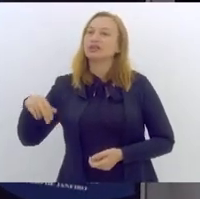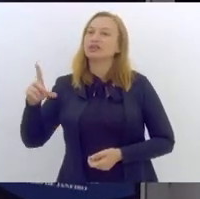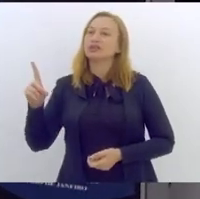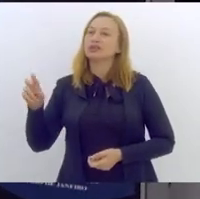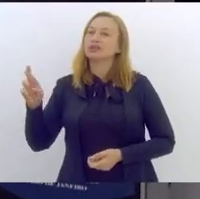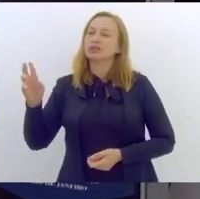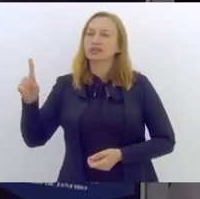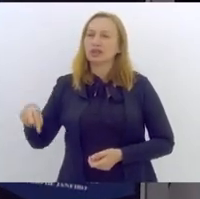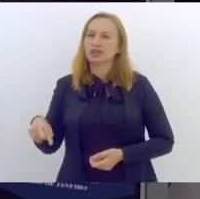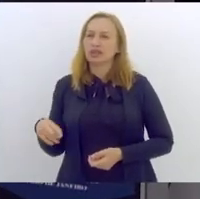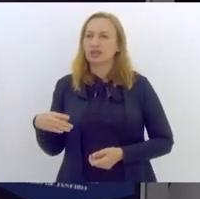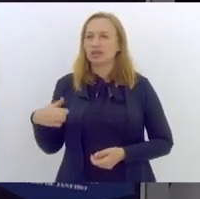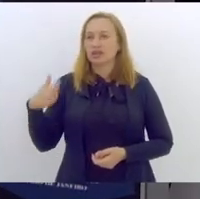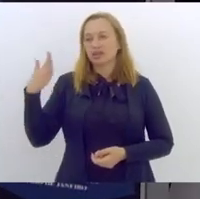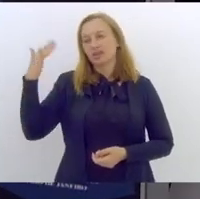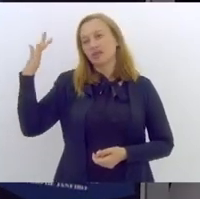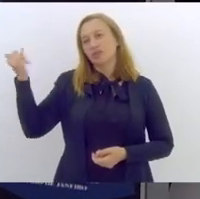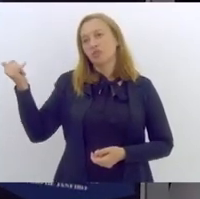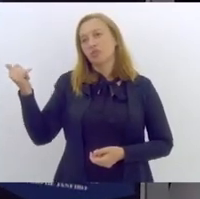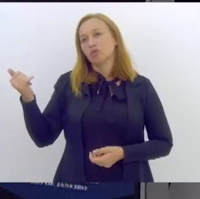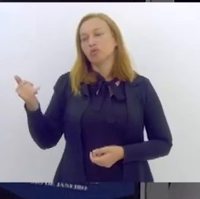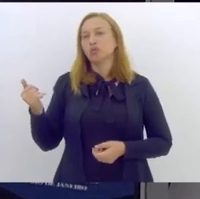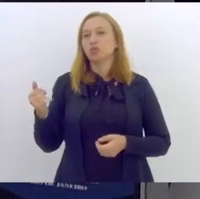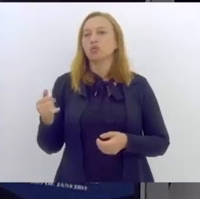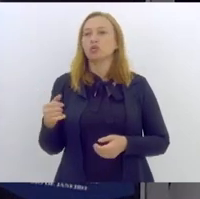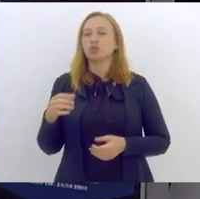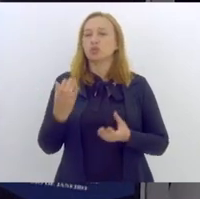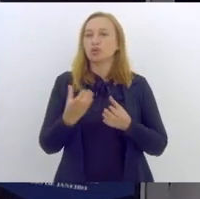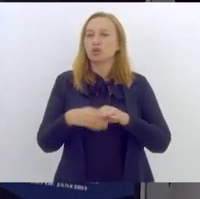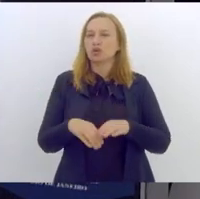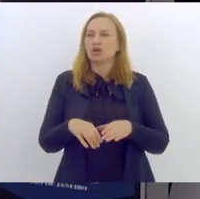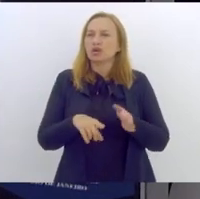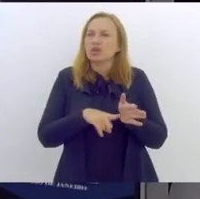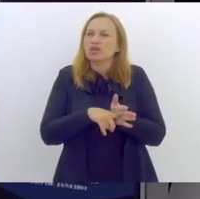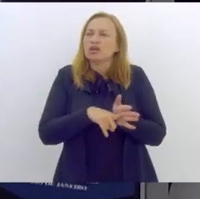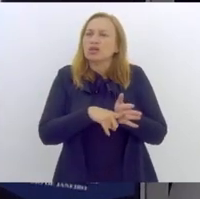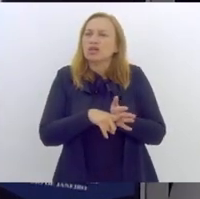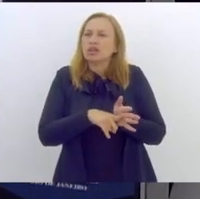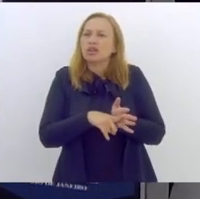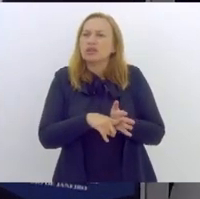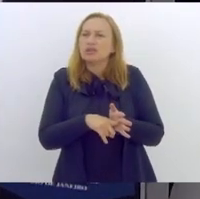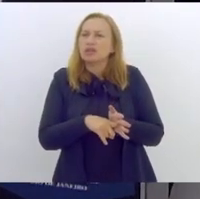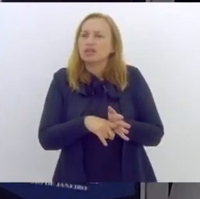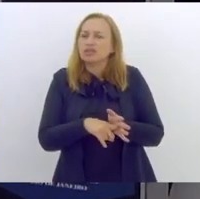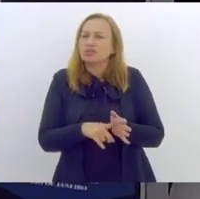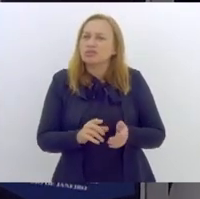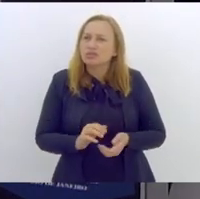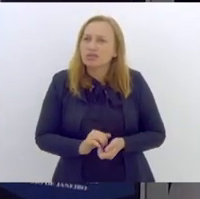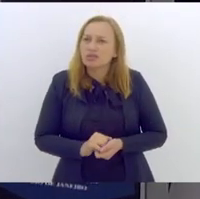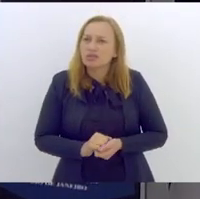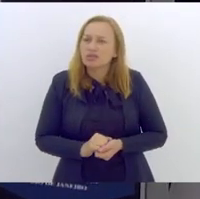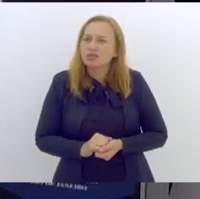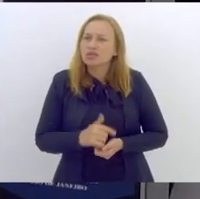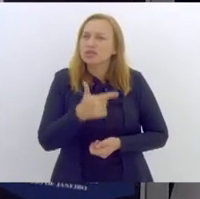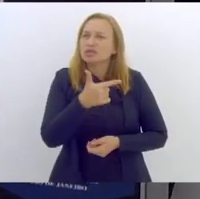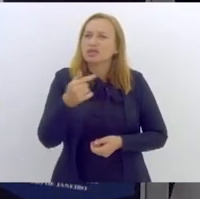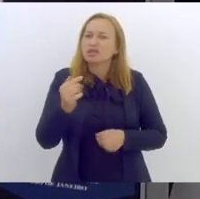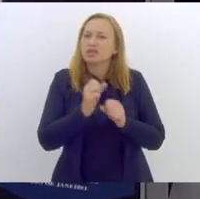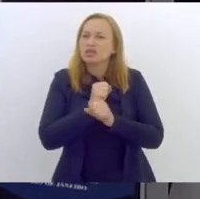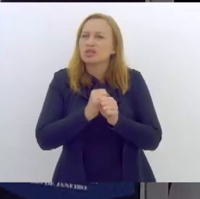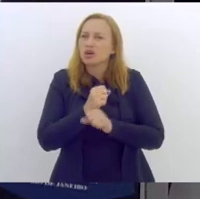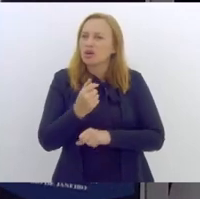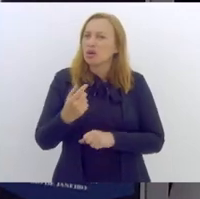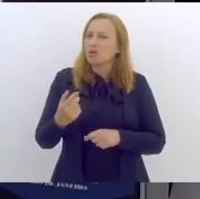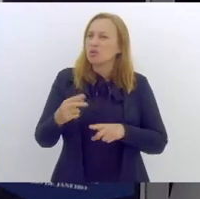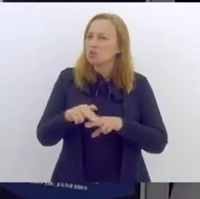do famoso concurso né de investigador de 2005 famoso porque já estamos na estrada há 17 anos e não por